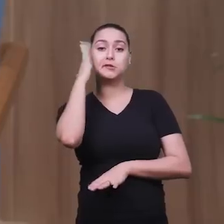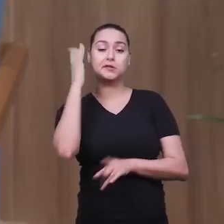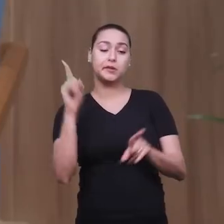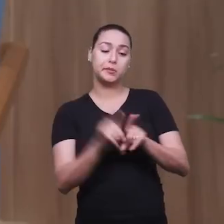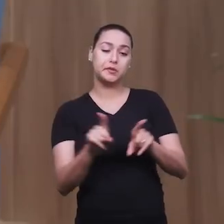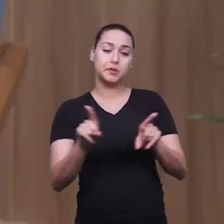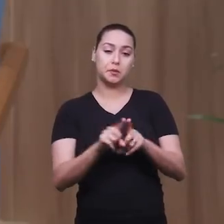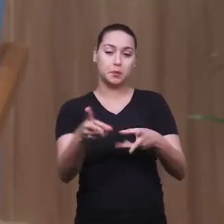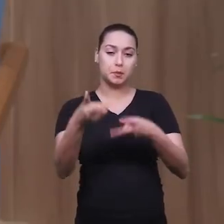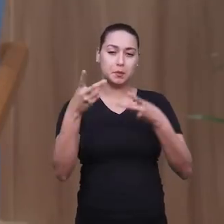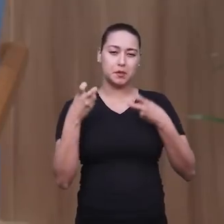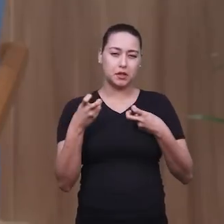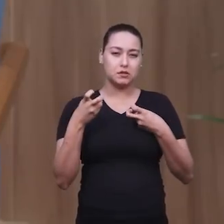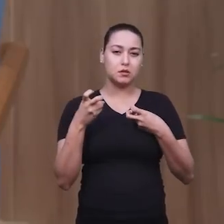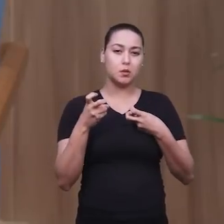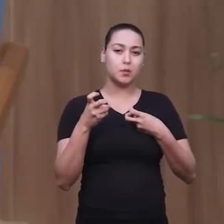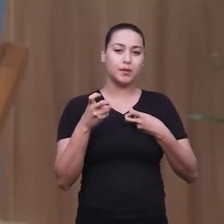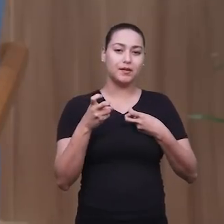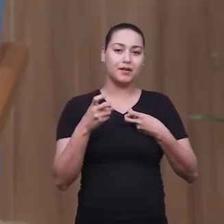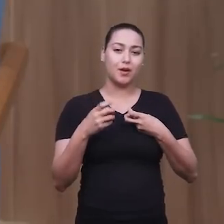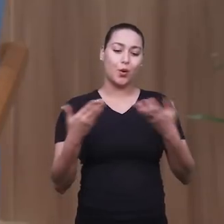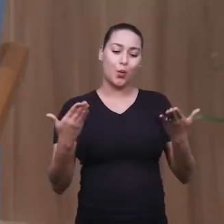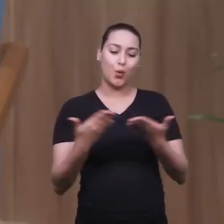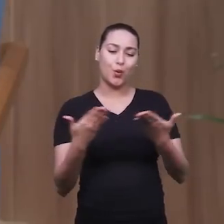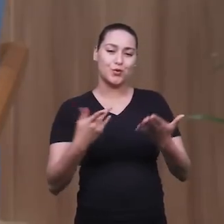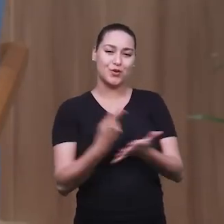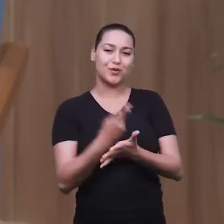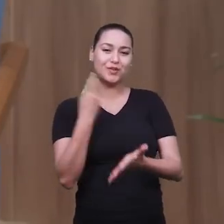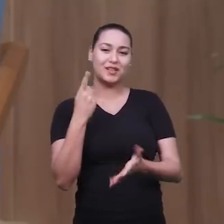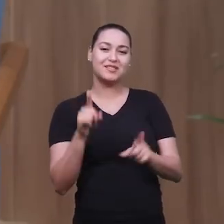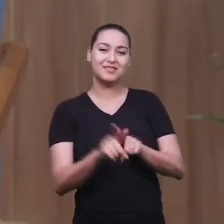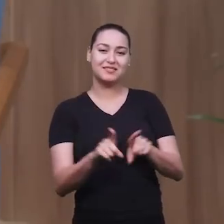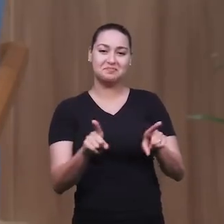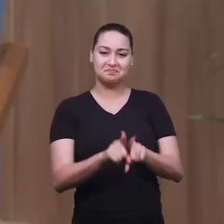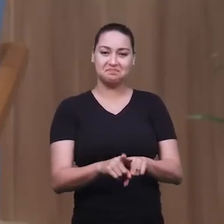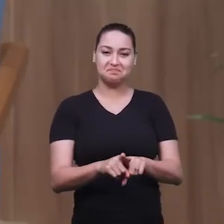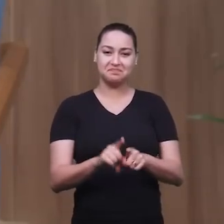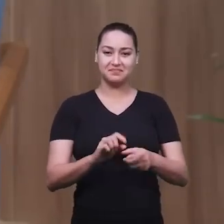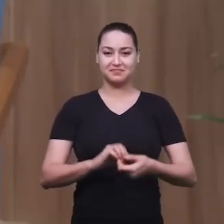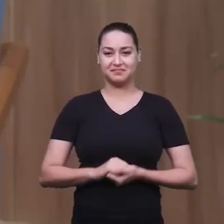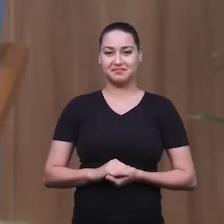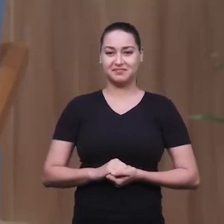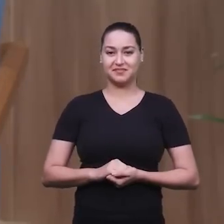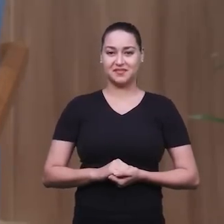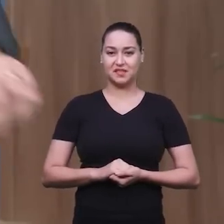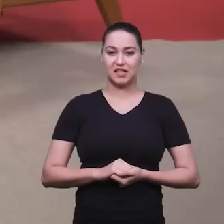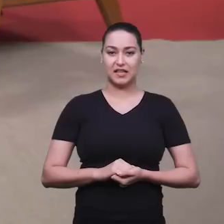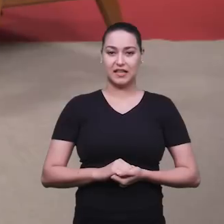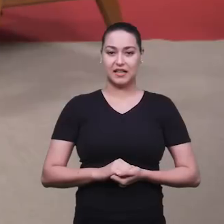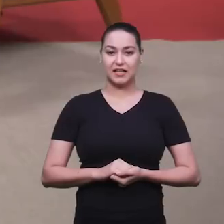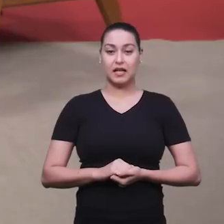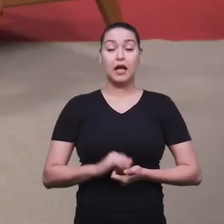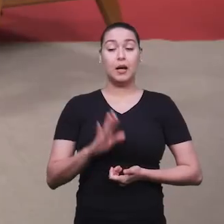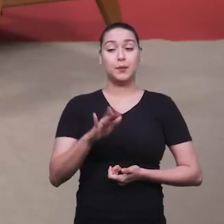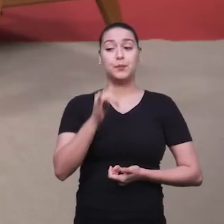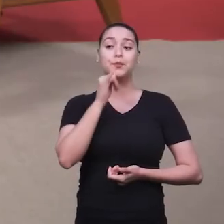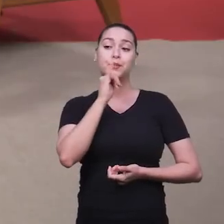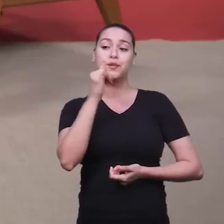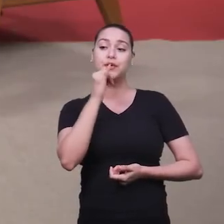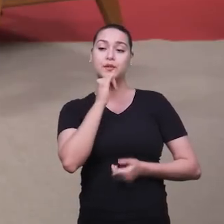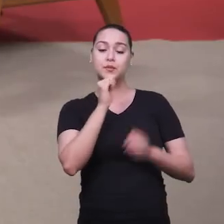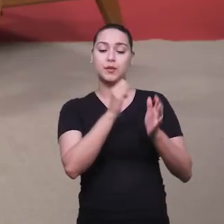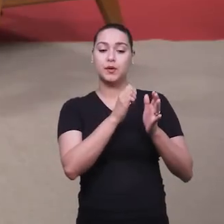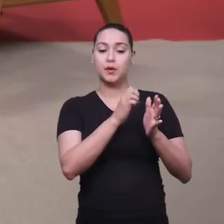também podemos entender e podemos perceber isso nos nossos dias, no momento da saída da porque igreja. fala daquele